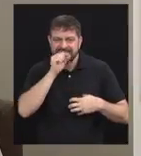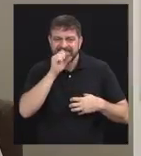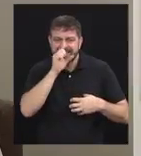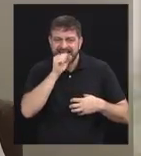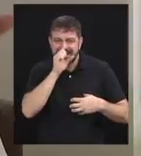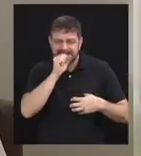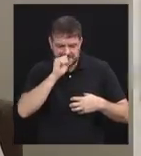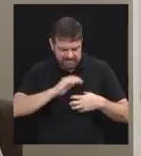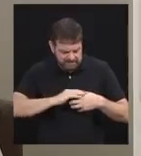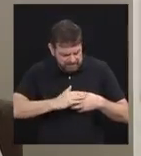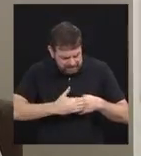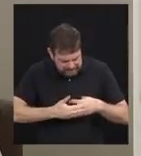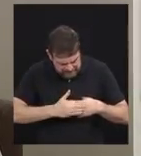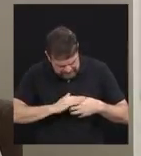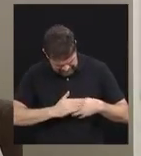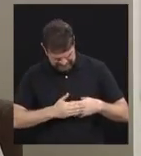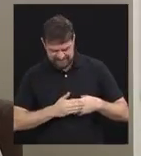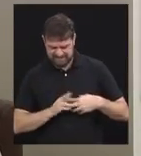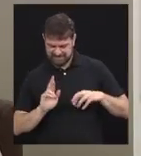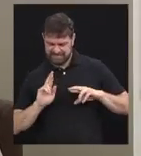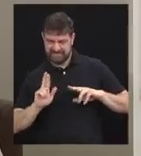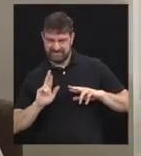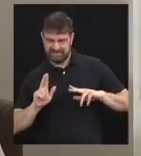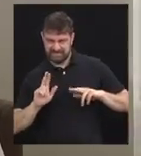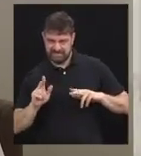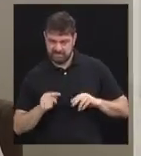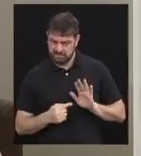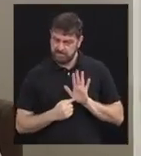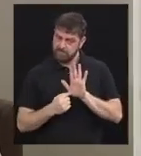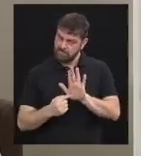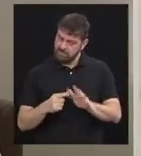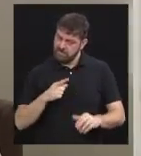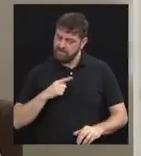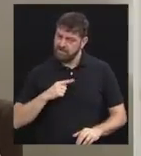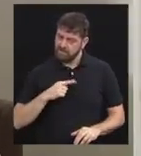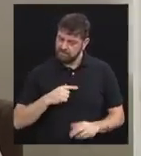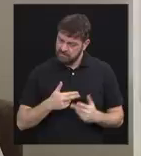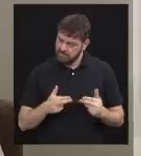casca de laranja. Isso é um sinal indireto de que